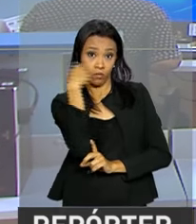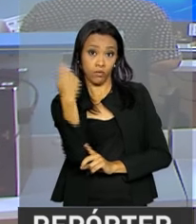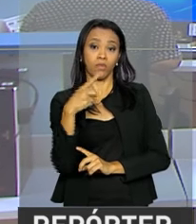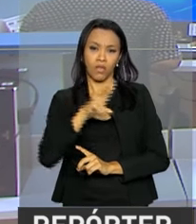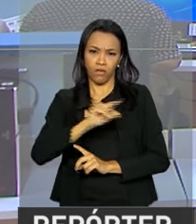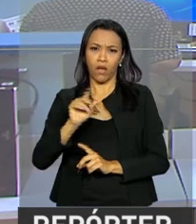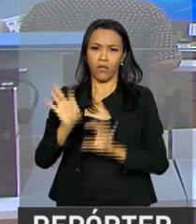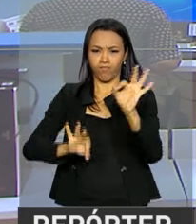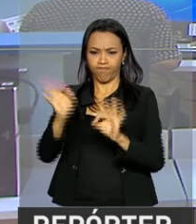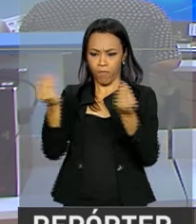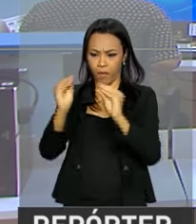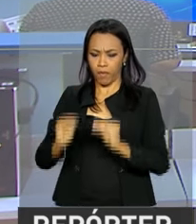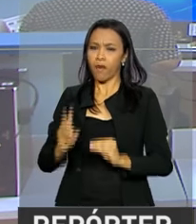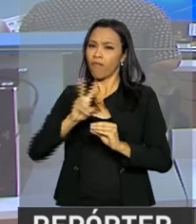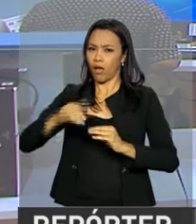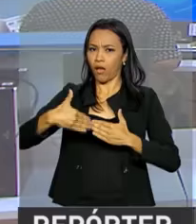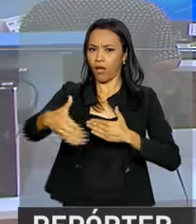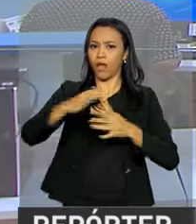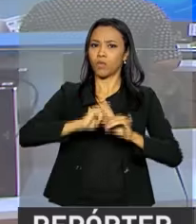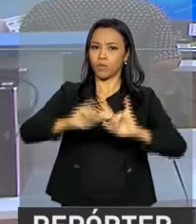ser anunciado em breve.